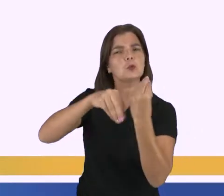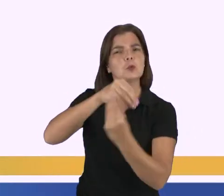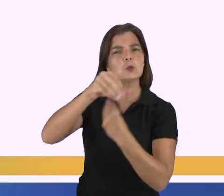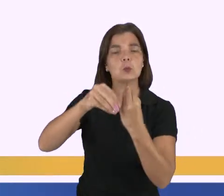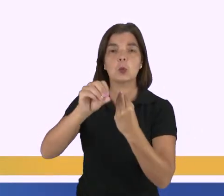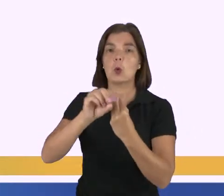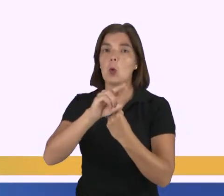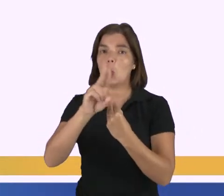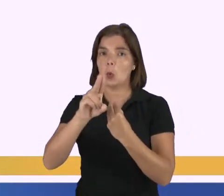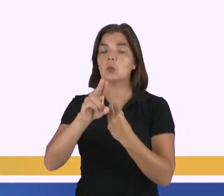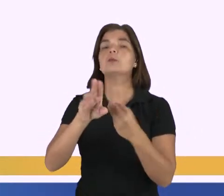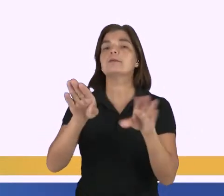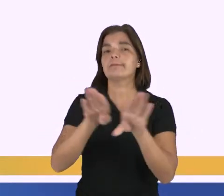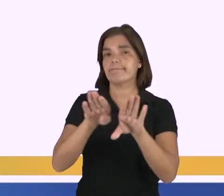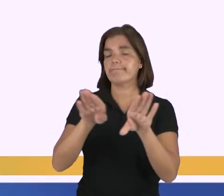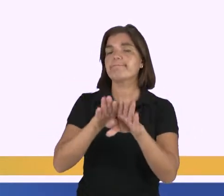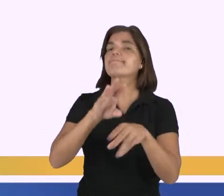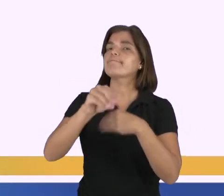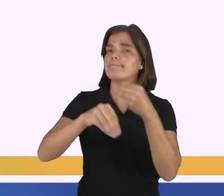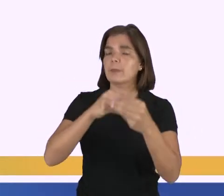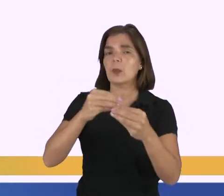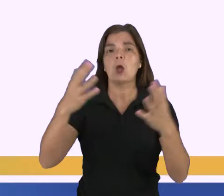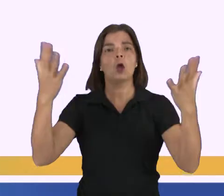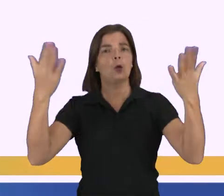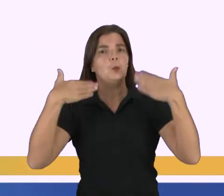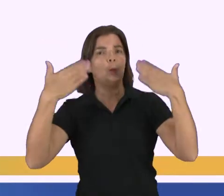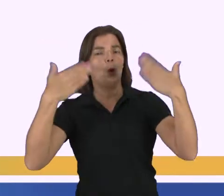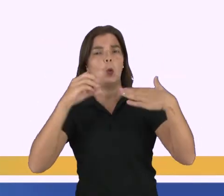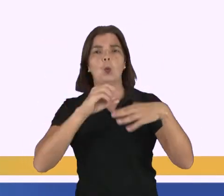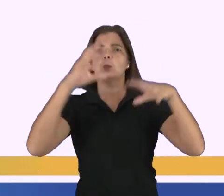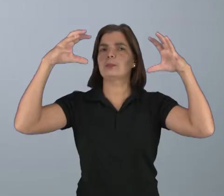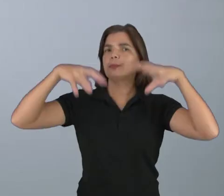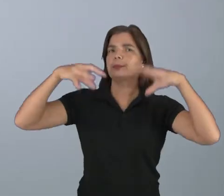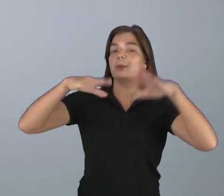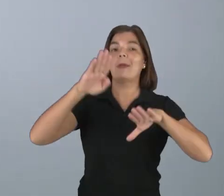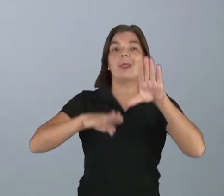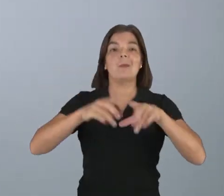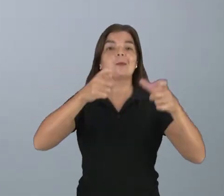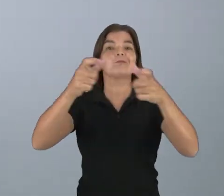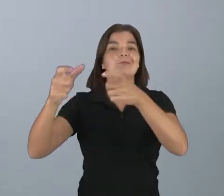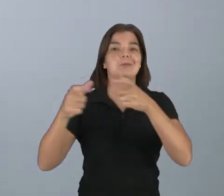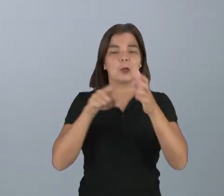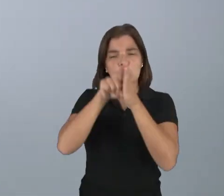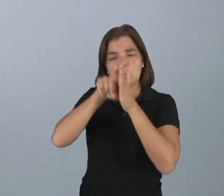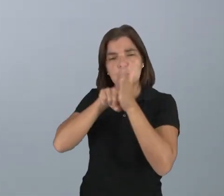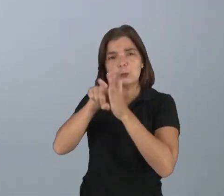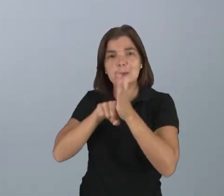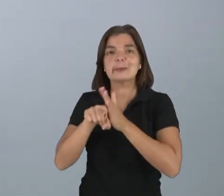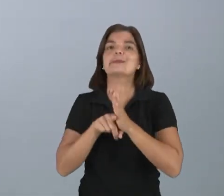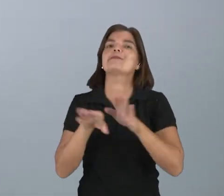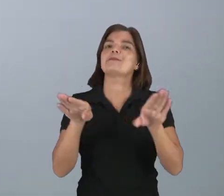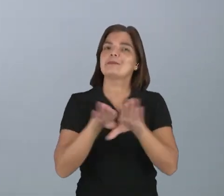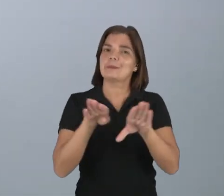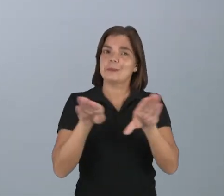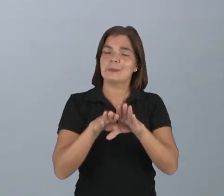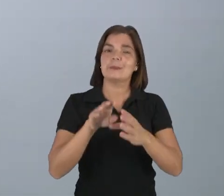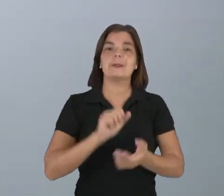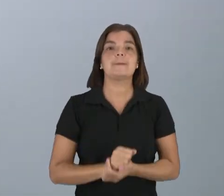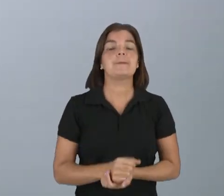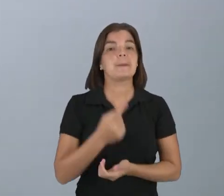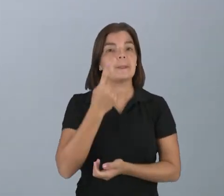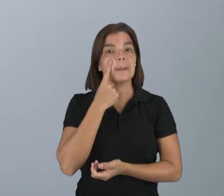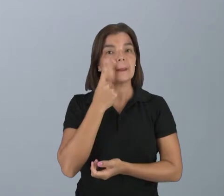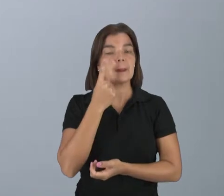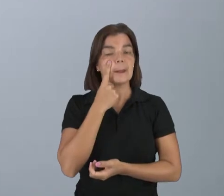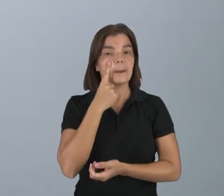ou intertropical, ou temperada, dependendo do lugar que você faz a pesquisa, vai encontrar esses termos.